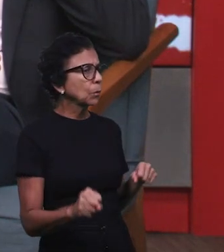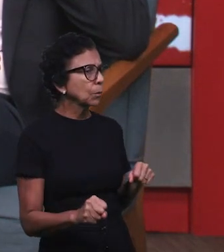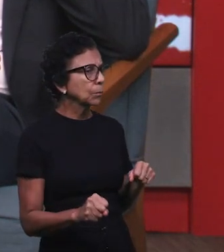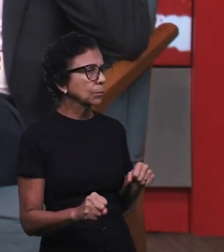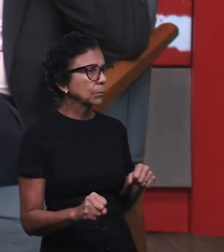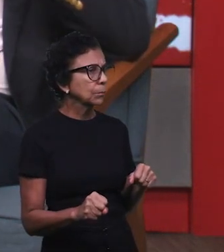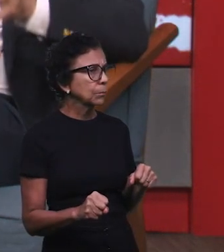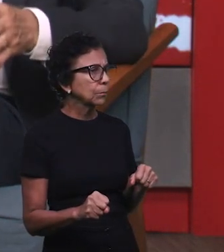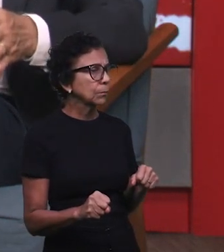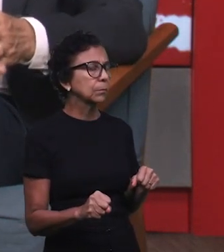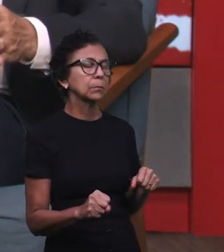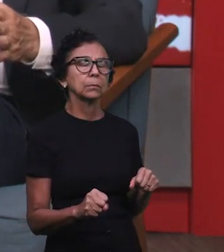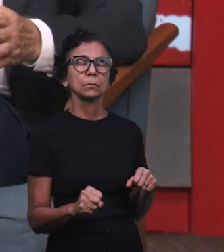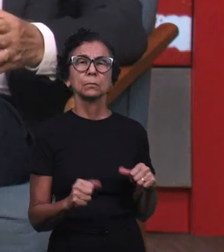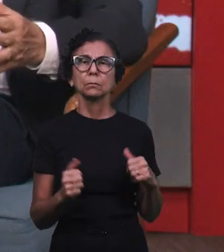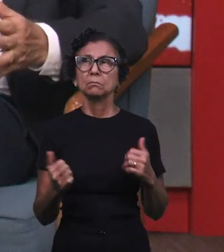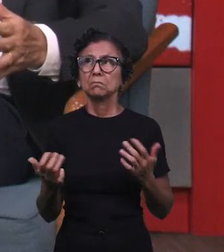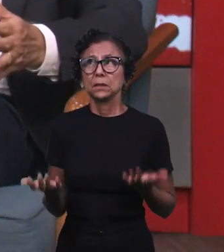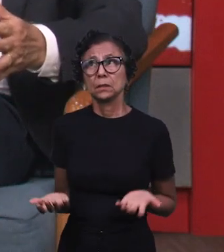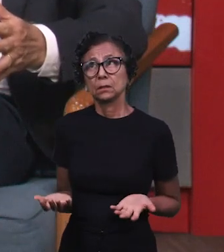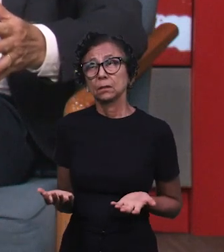Mas há